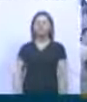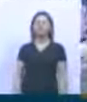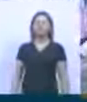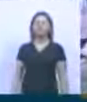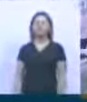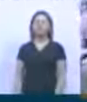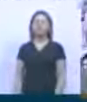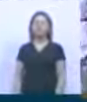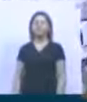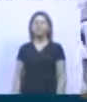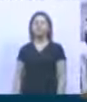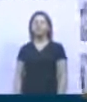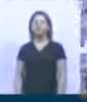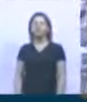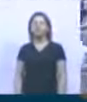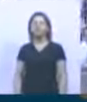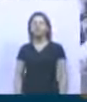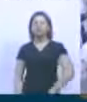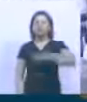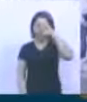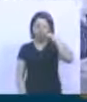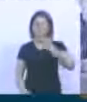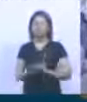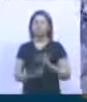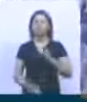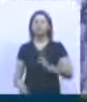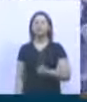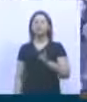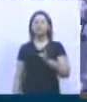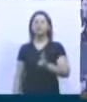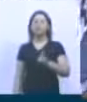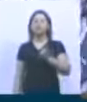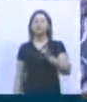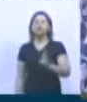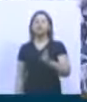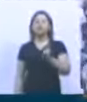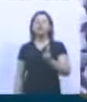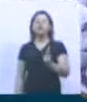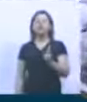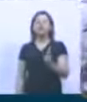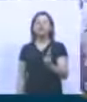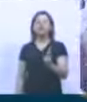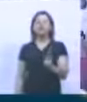estás. E creio que para sempre